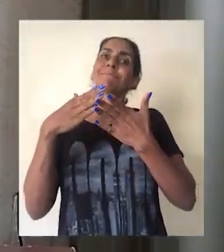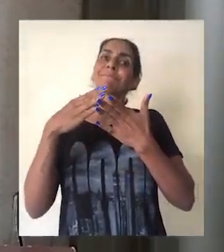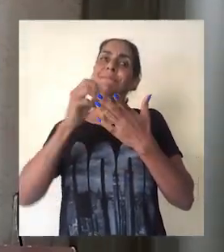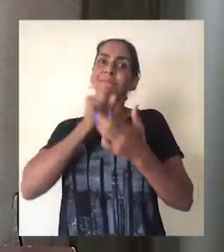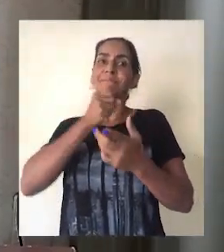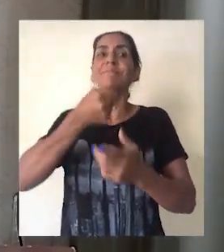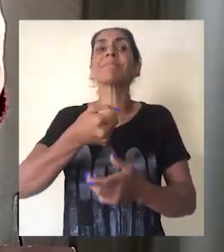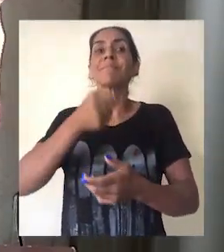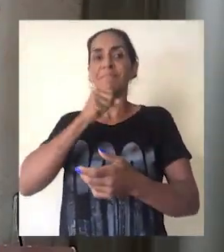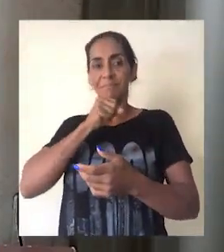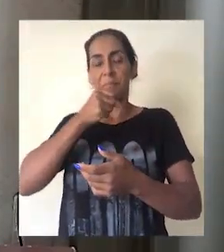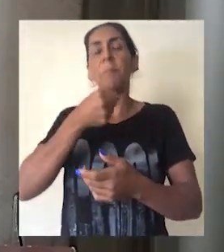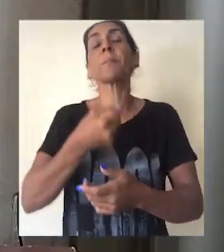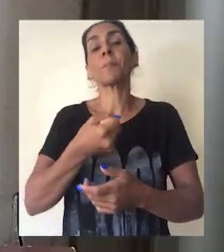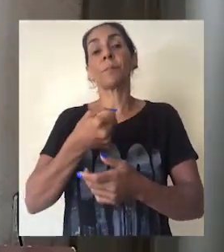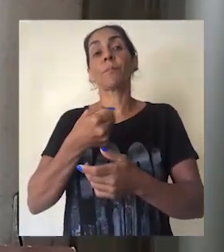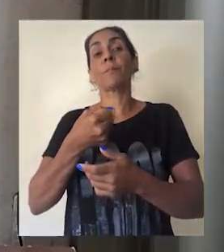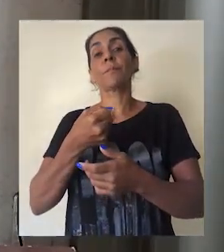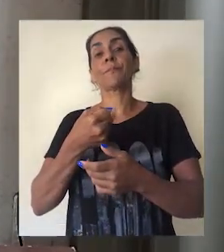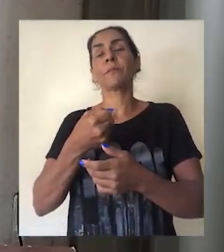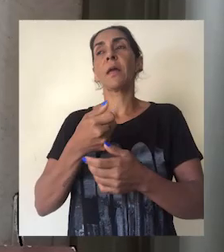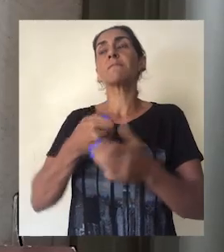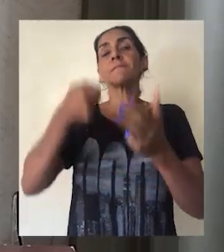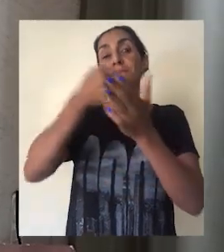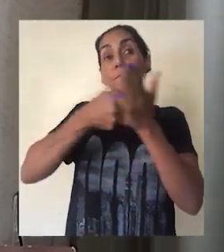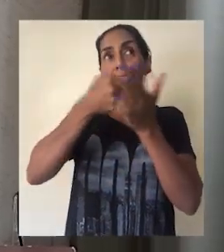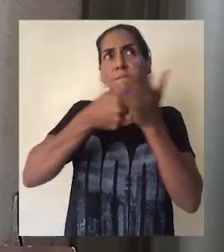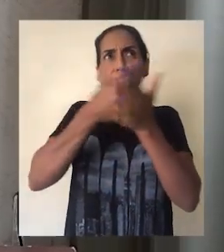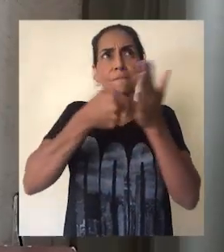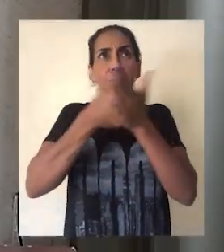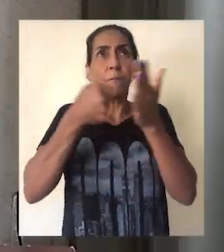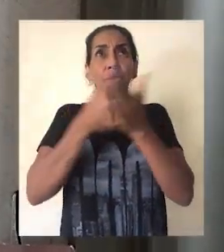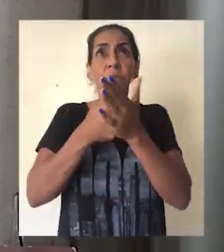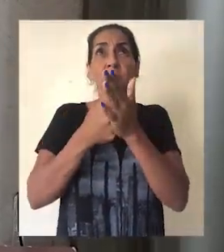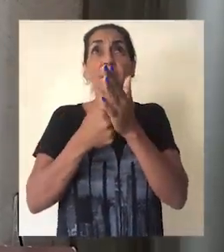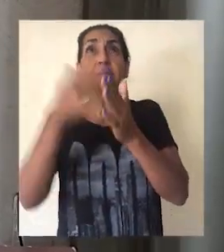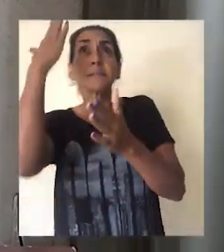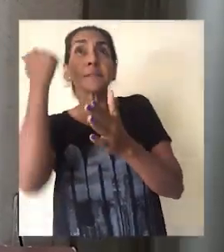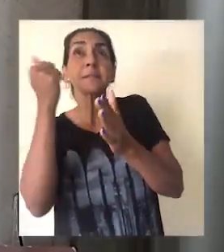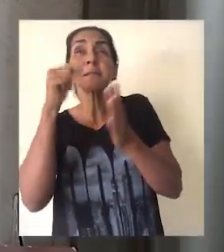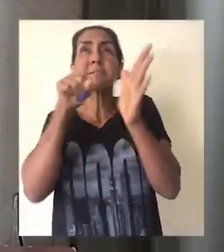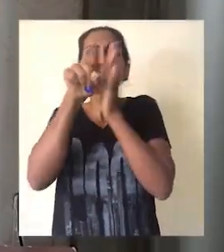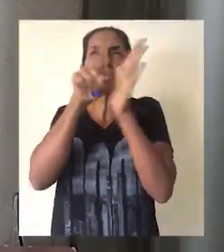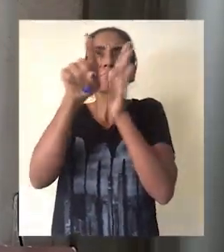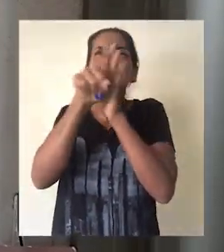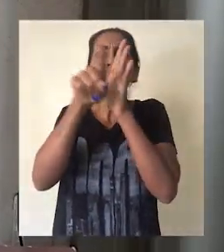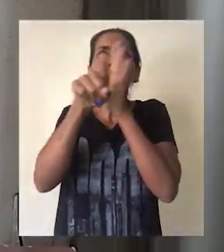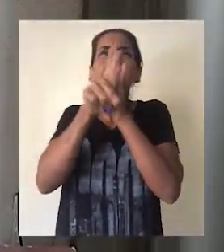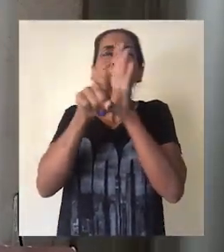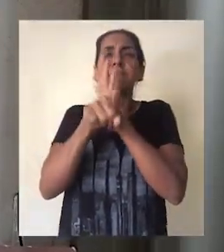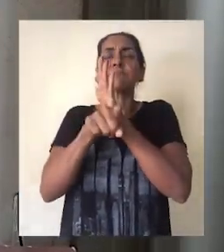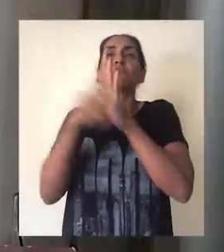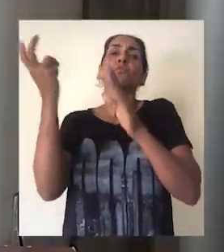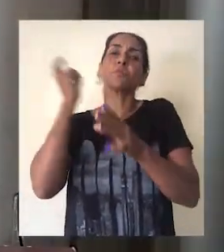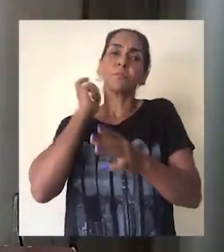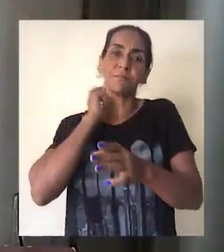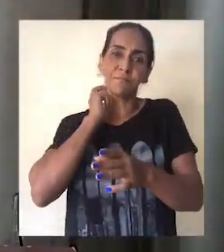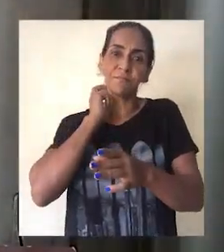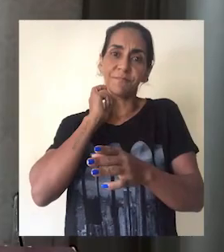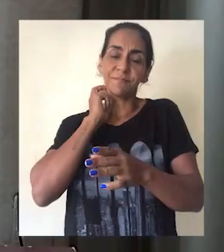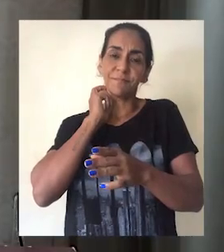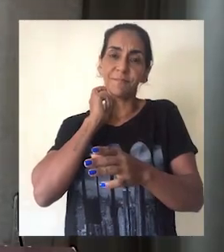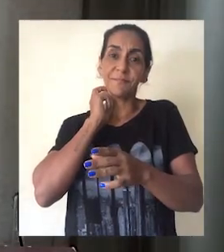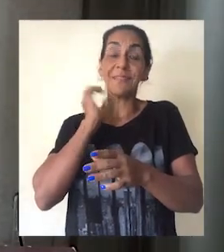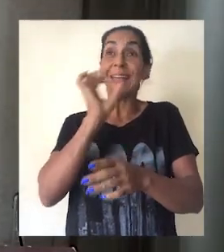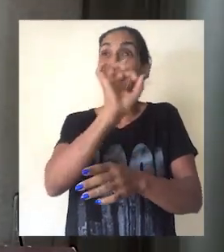Harker e de todos aqueles que estão envolvidos nessa busca por Jonathan. E assim acontece toda a história. Toda a história é uma narrativa do